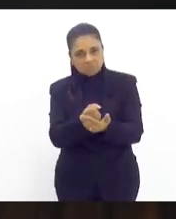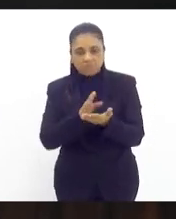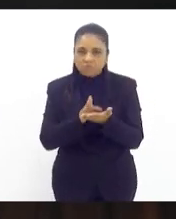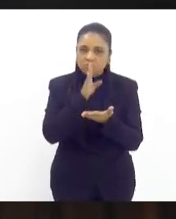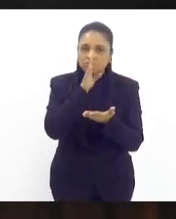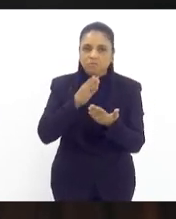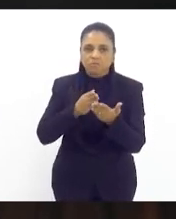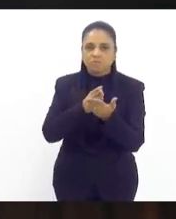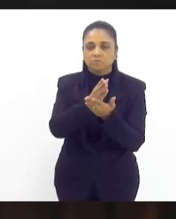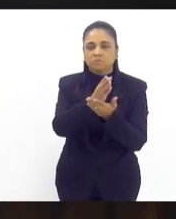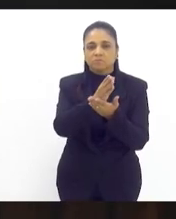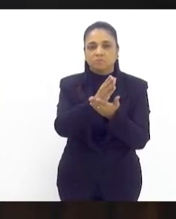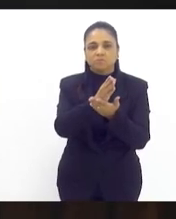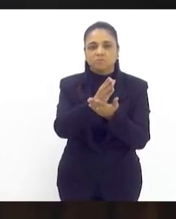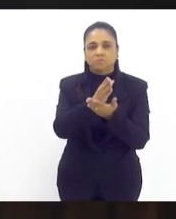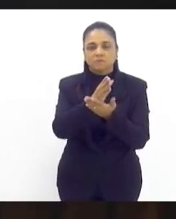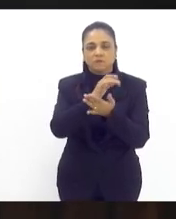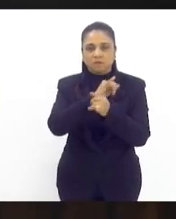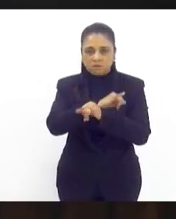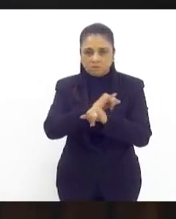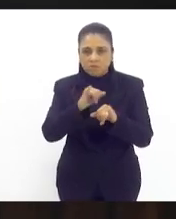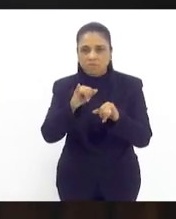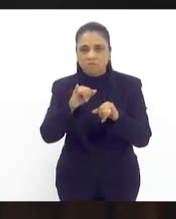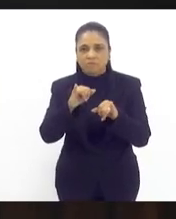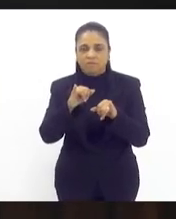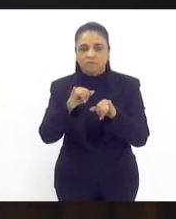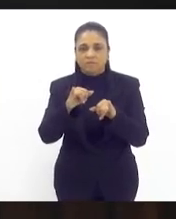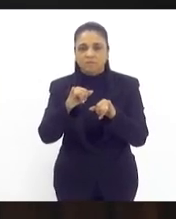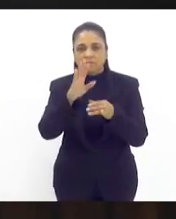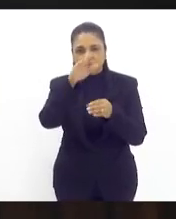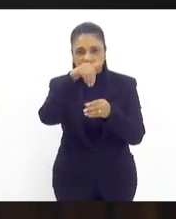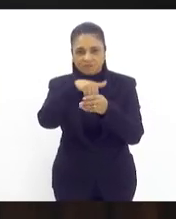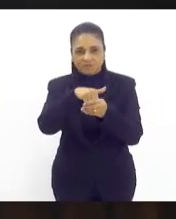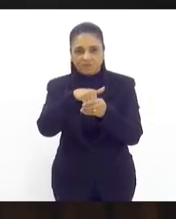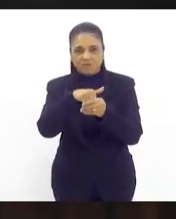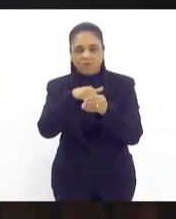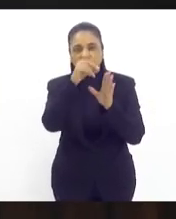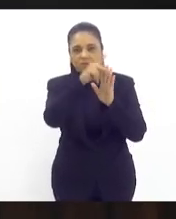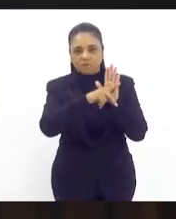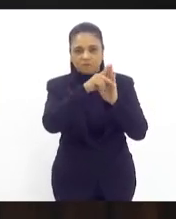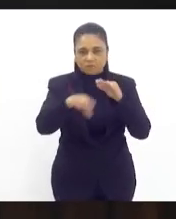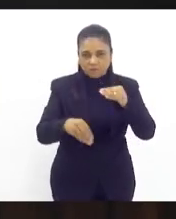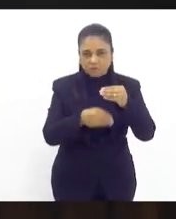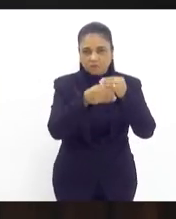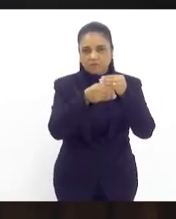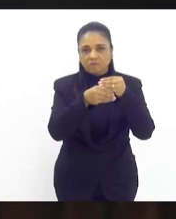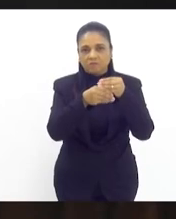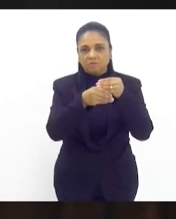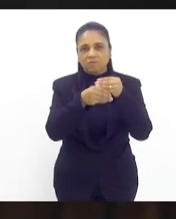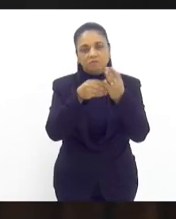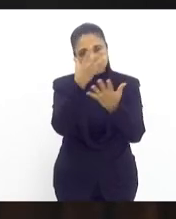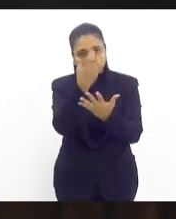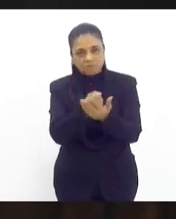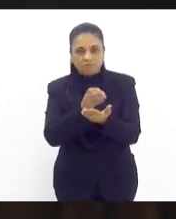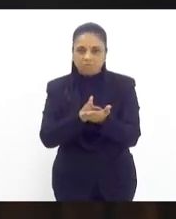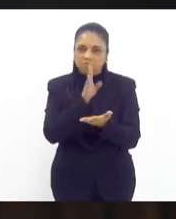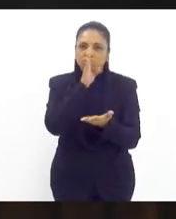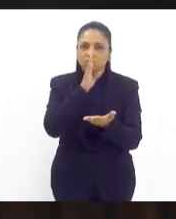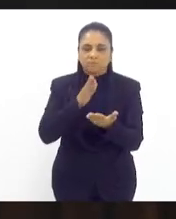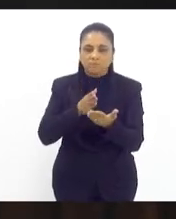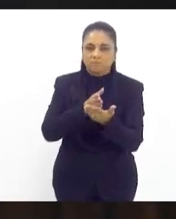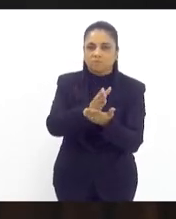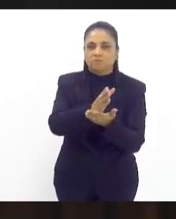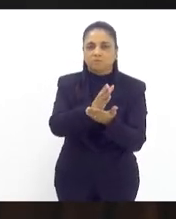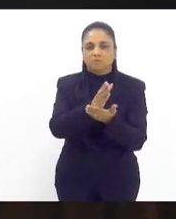para declaração em votação projeto acima dado senhores que aprovam pelo menos como